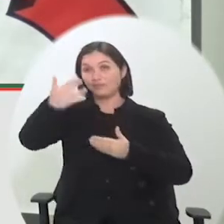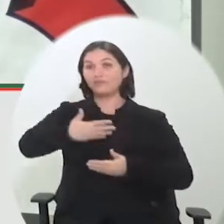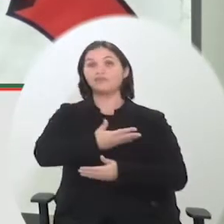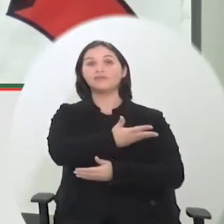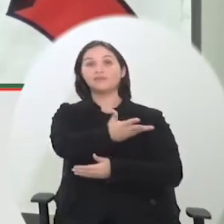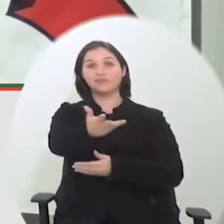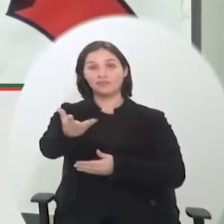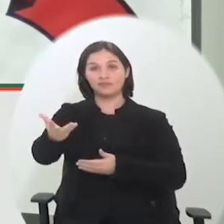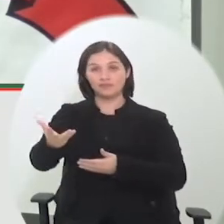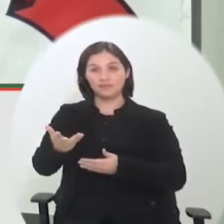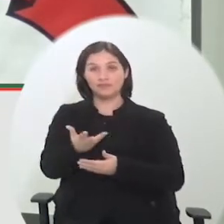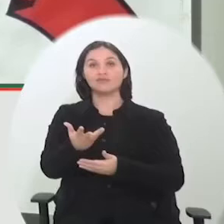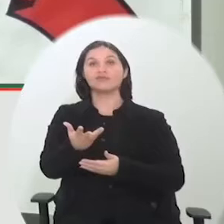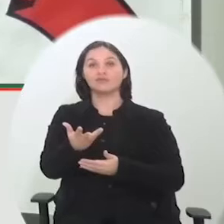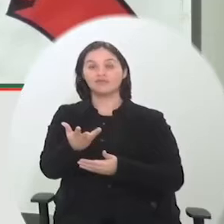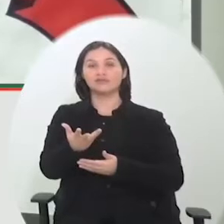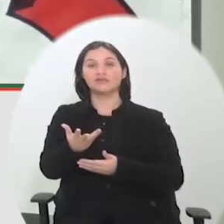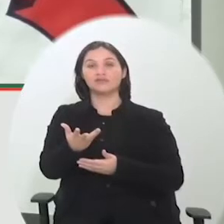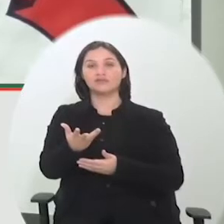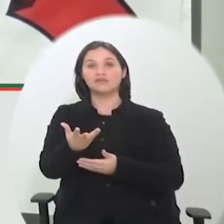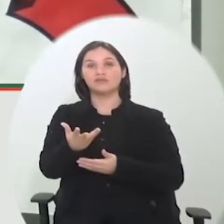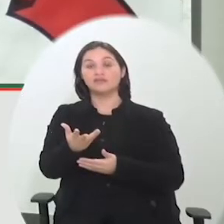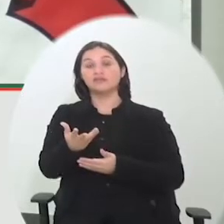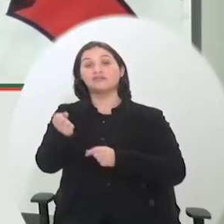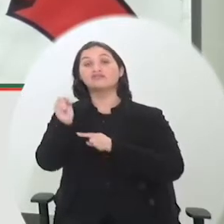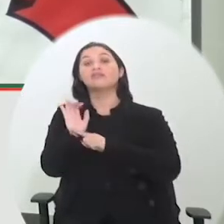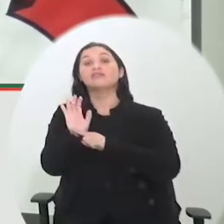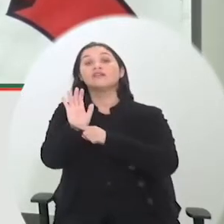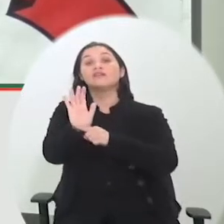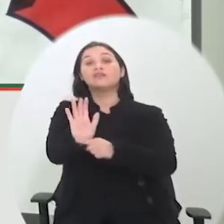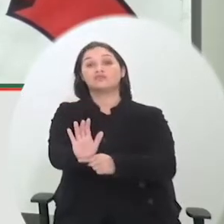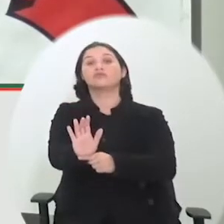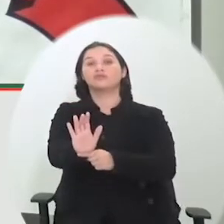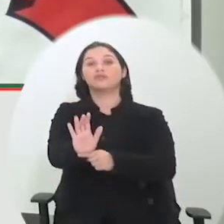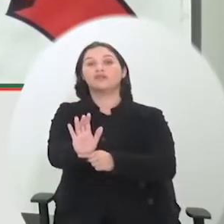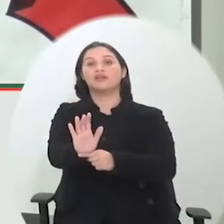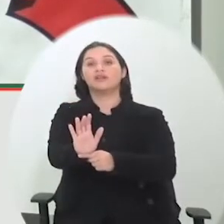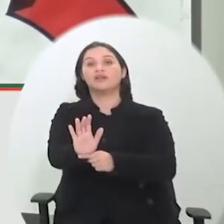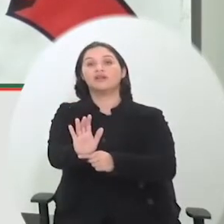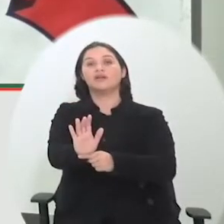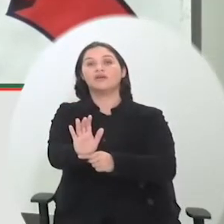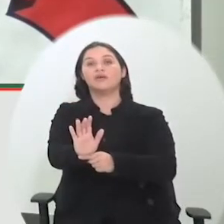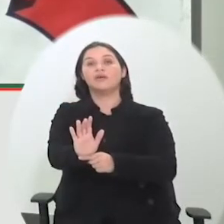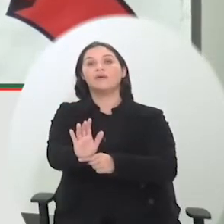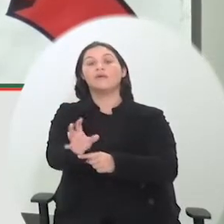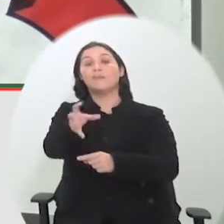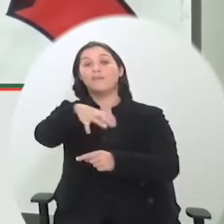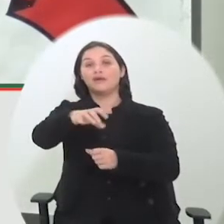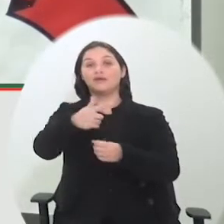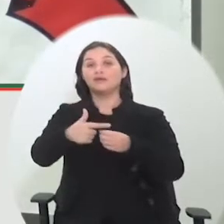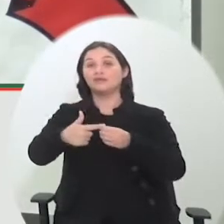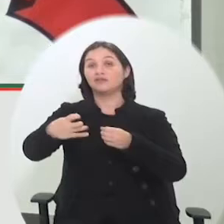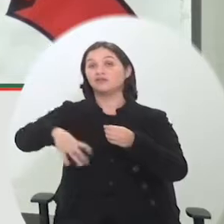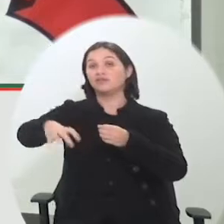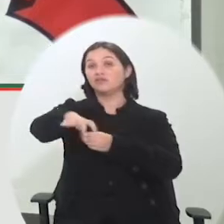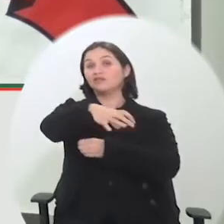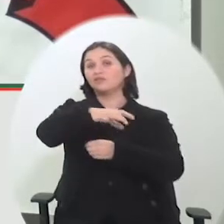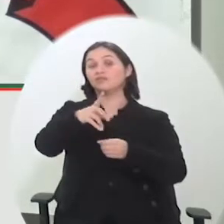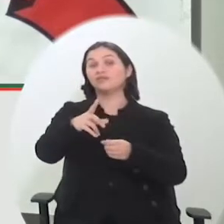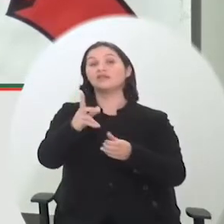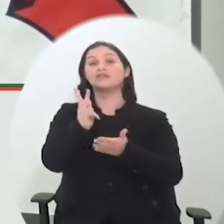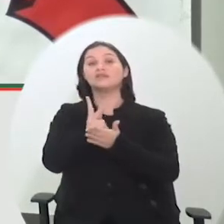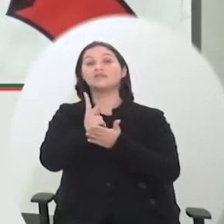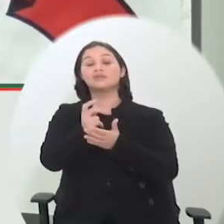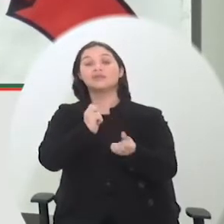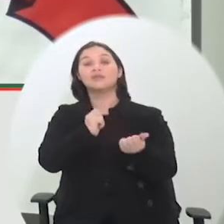e todas que, de alguma forma, colaboraram para que a região de Criciúma seja sempre referência estadual na atividade policial civil, de